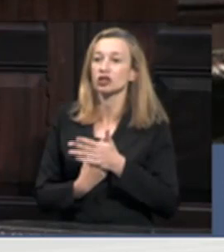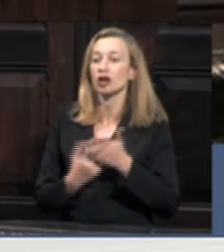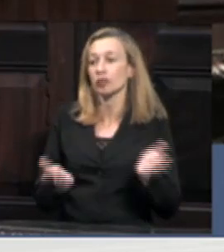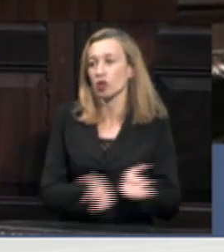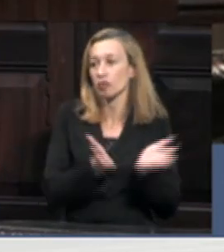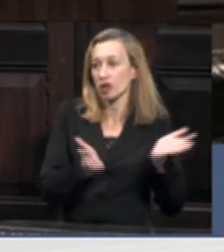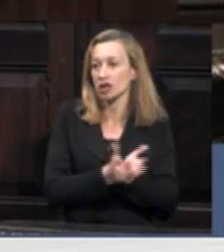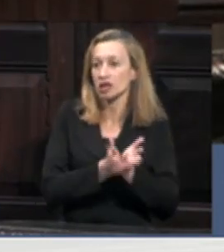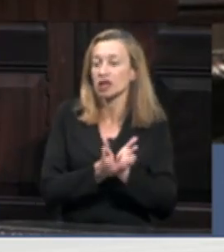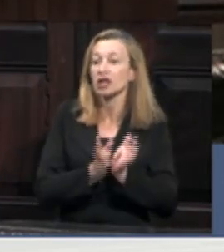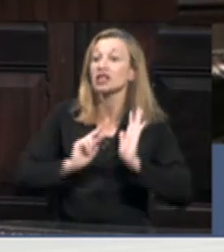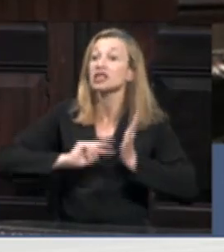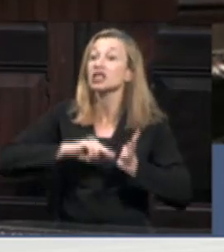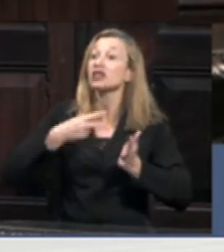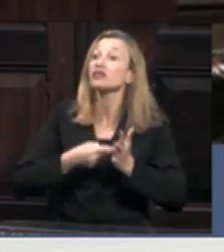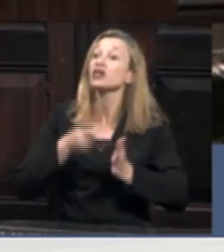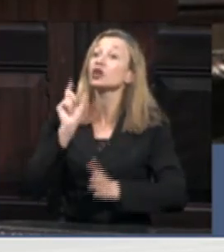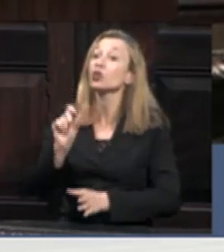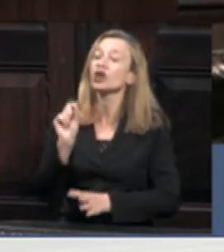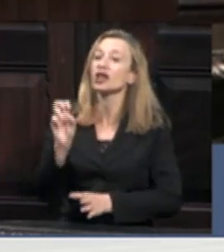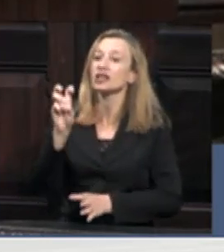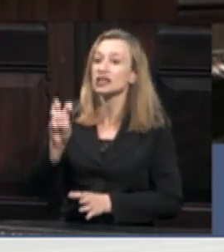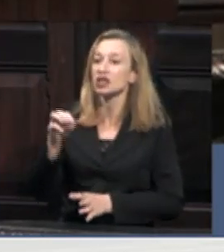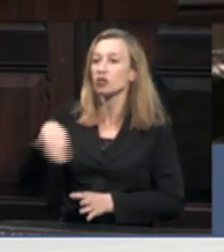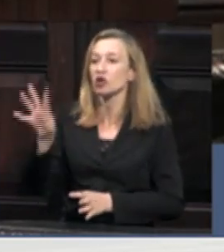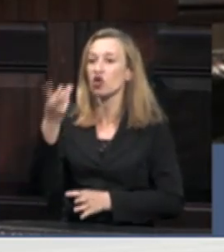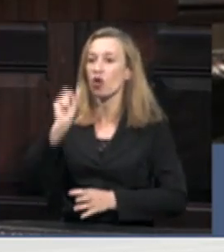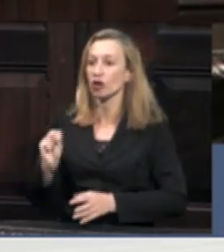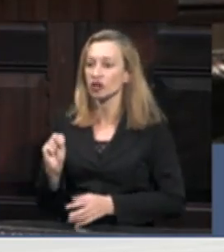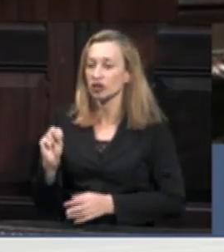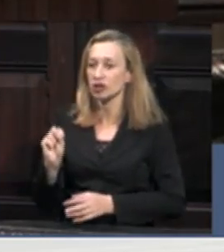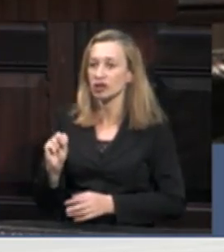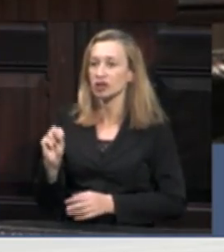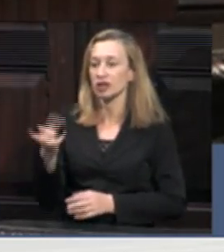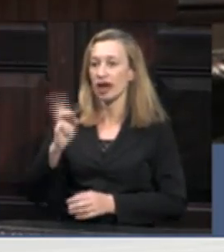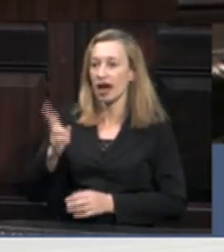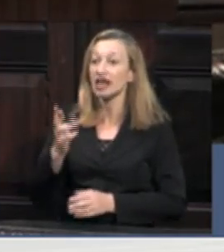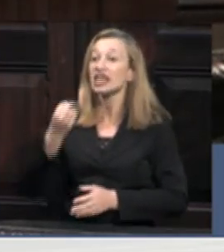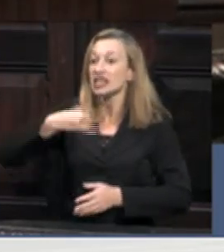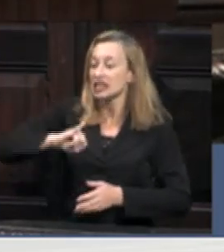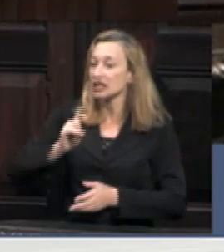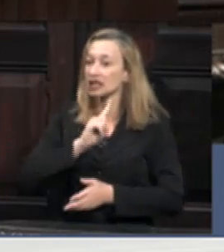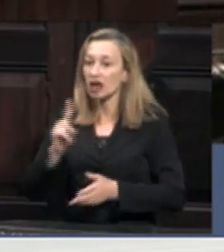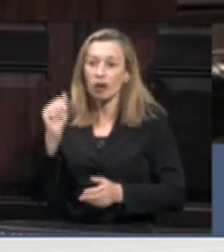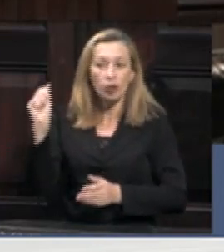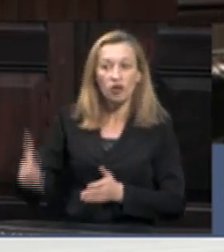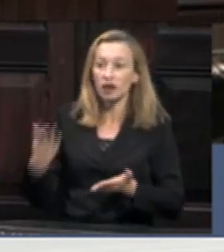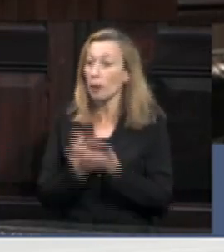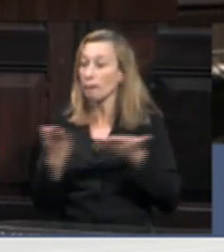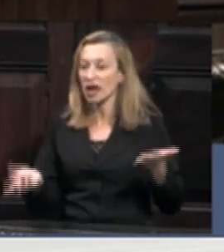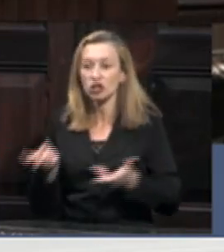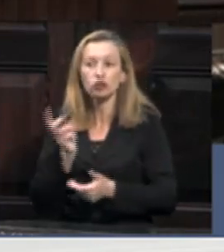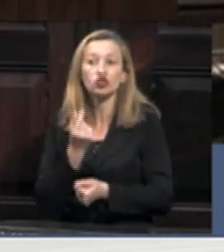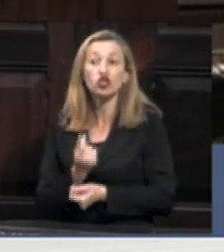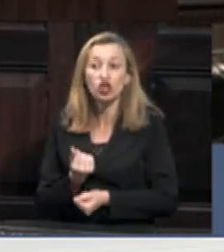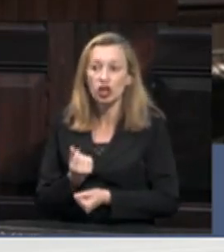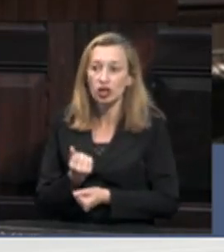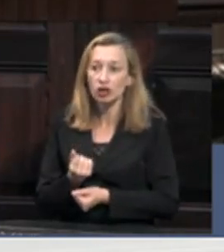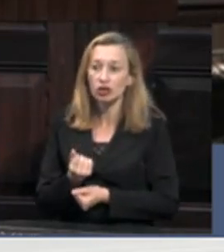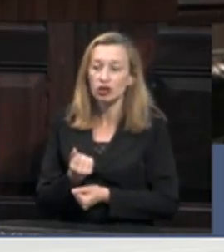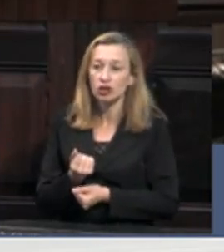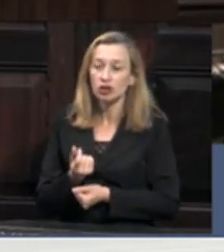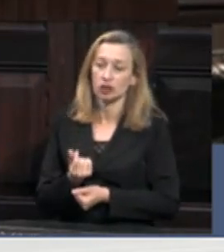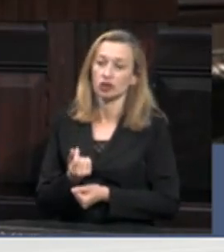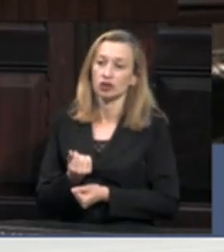exatamente 5 bilhões de reais. Se isto não for aprovado, perde esse dinheiro e o déficit